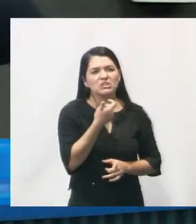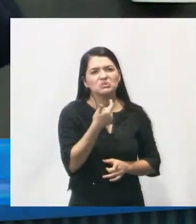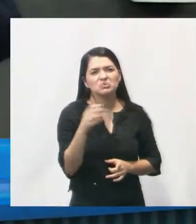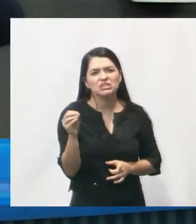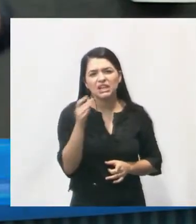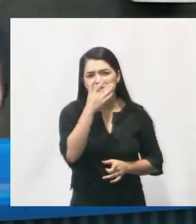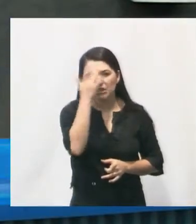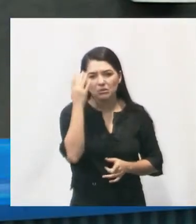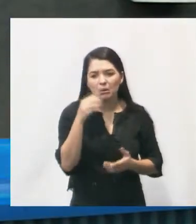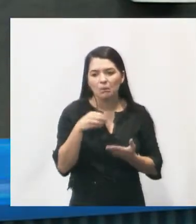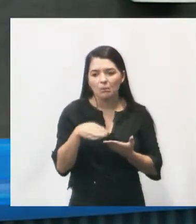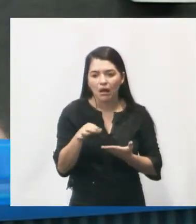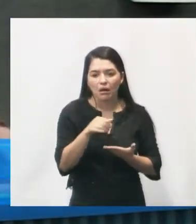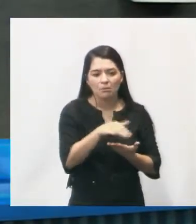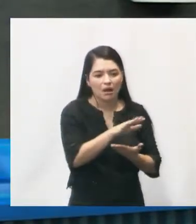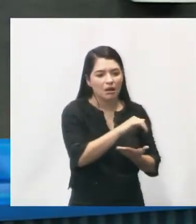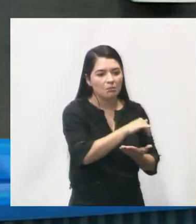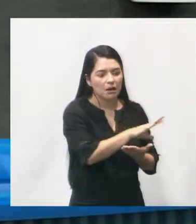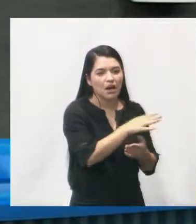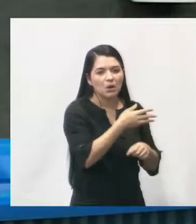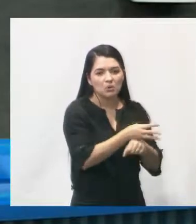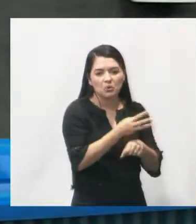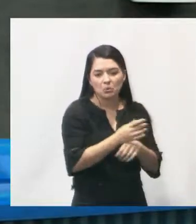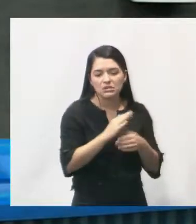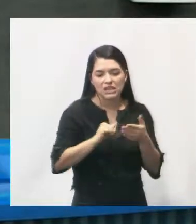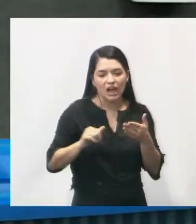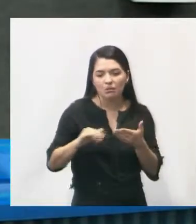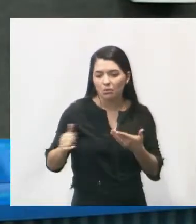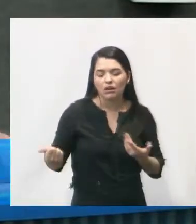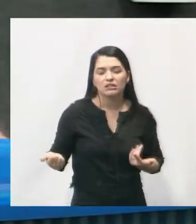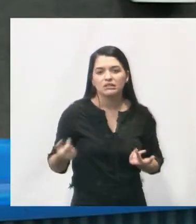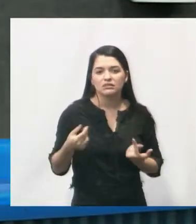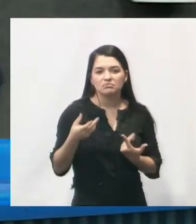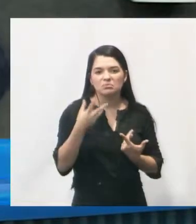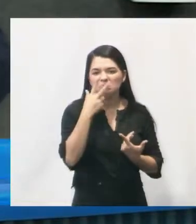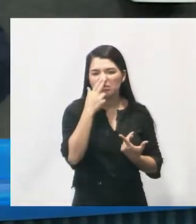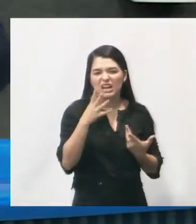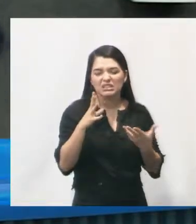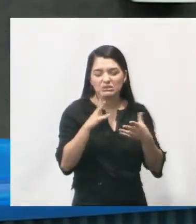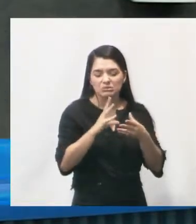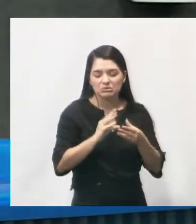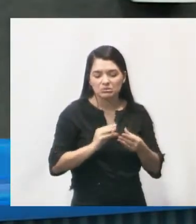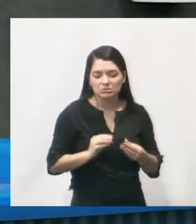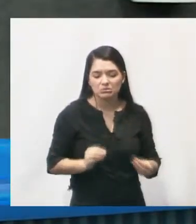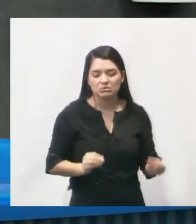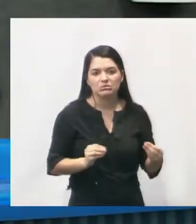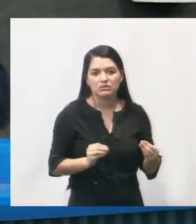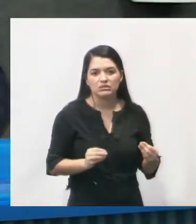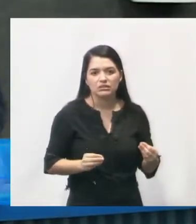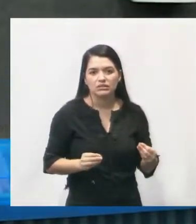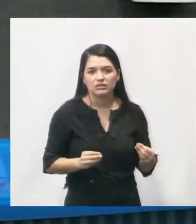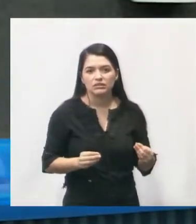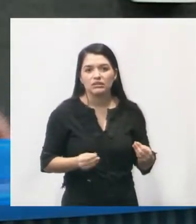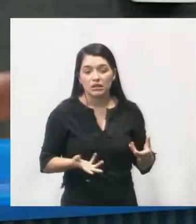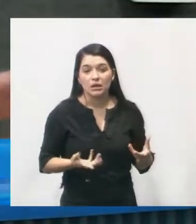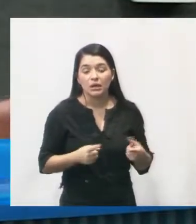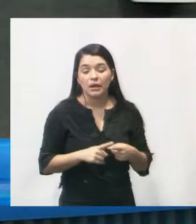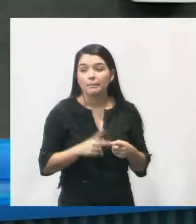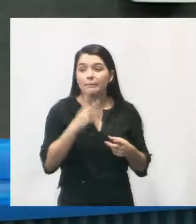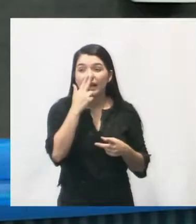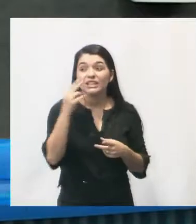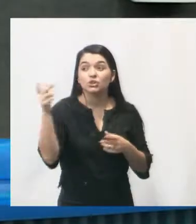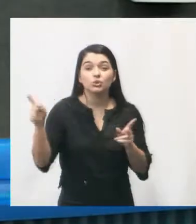saindo do grupo, não vai dar certo, não vai dar certo. Foi tipo um exagerado, esse evento que tem no shopping. O que eu